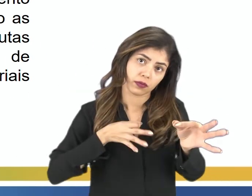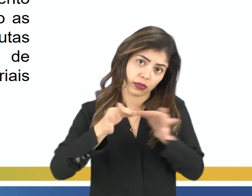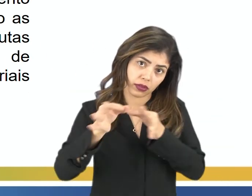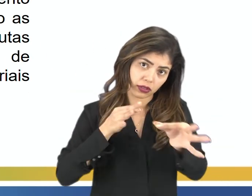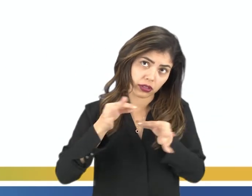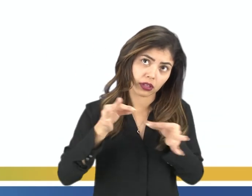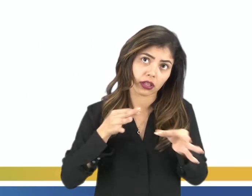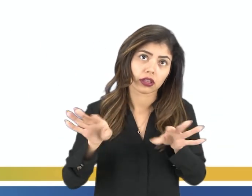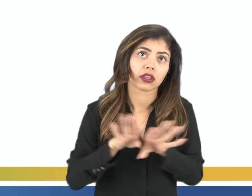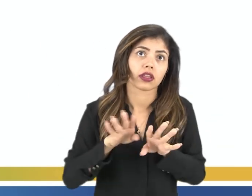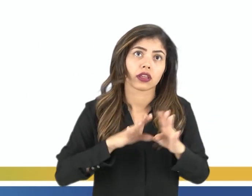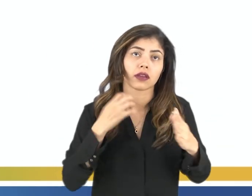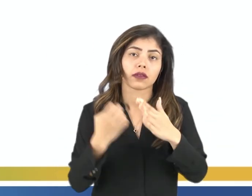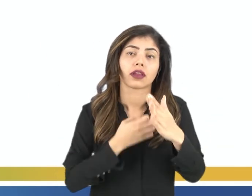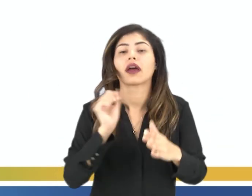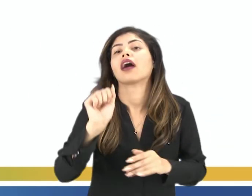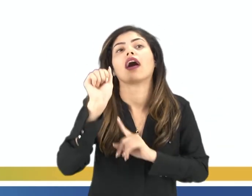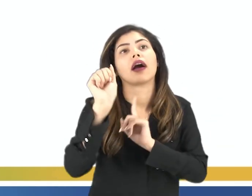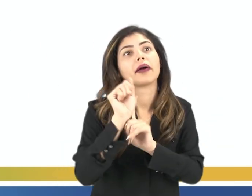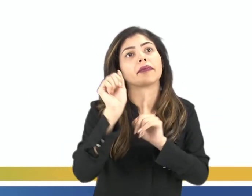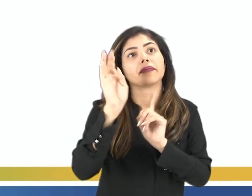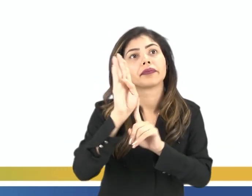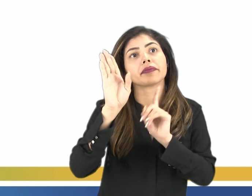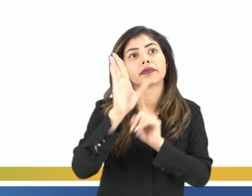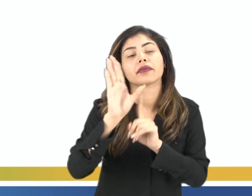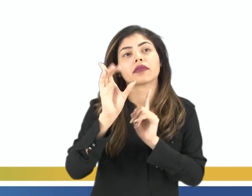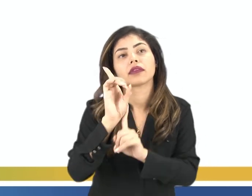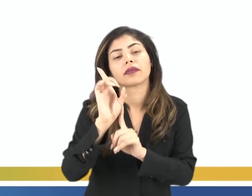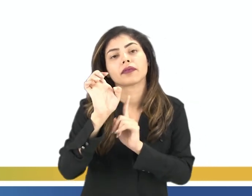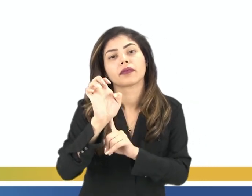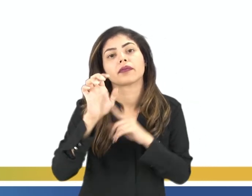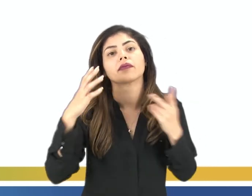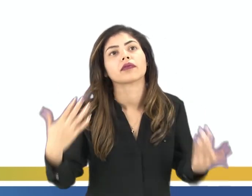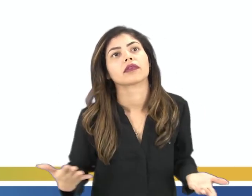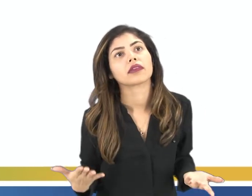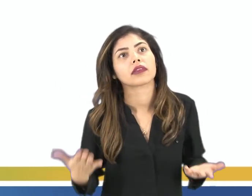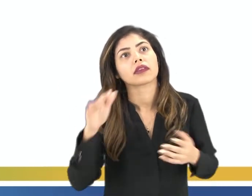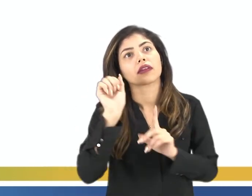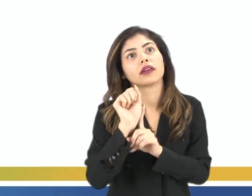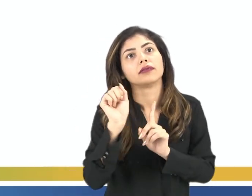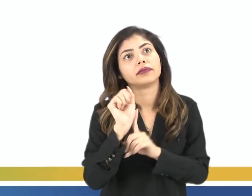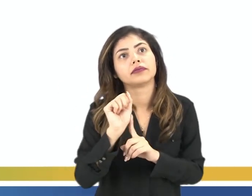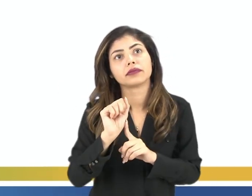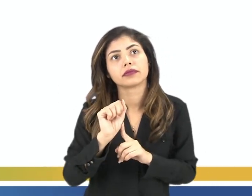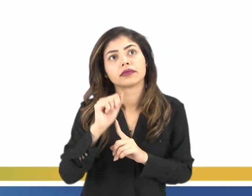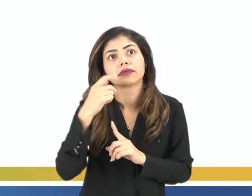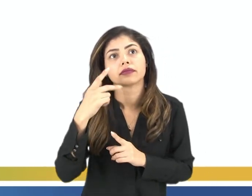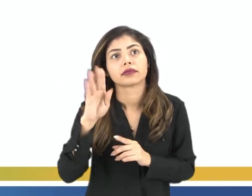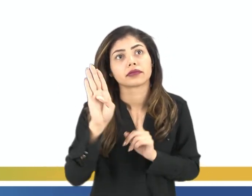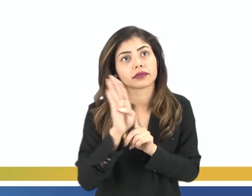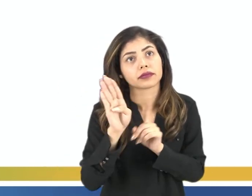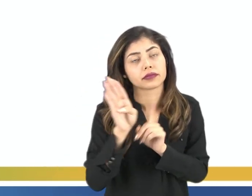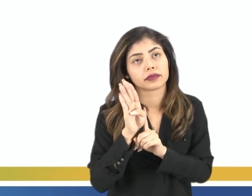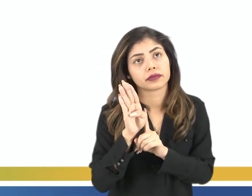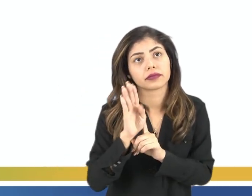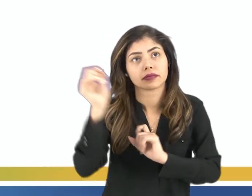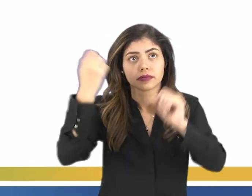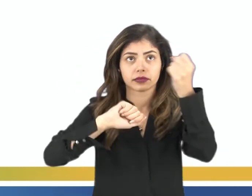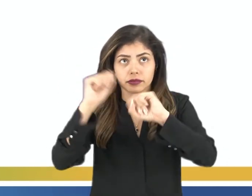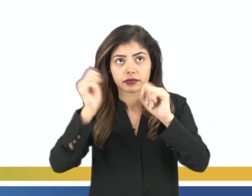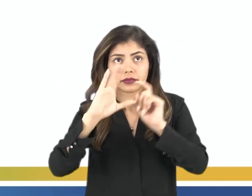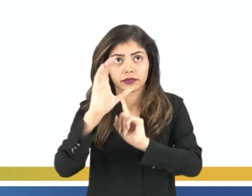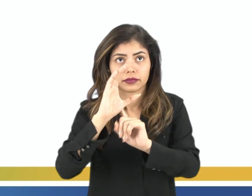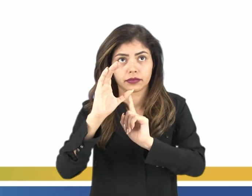empresariais aí nós temos a alternativa A, B, C, D e E. Alternativa A, produção apicultura, B, complexos